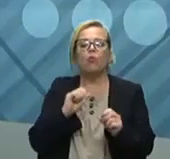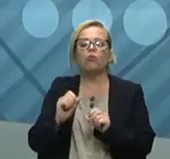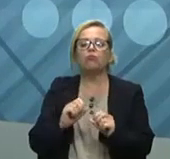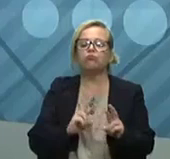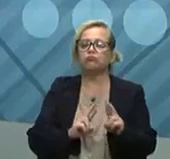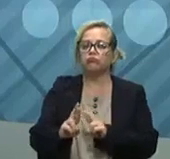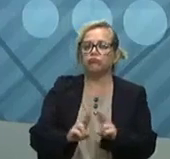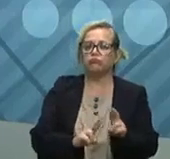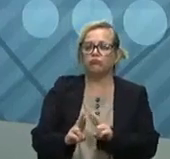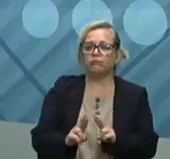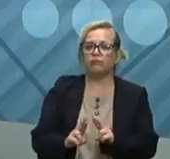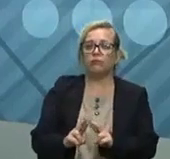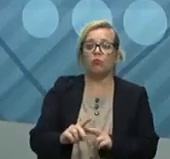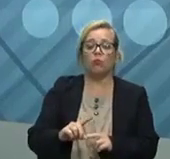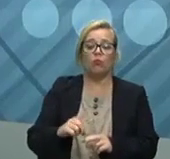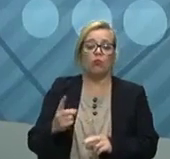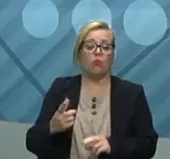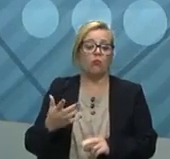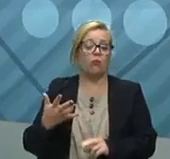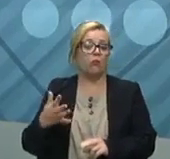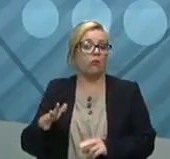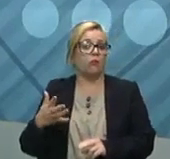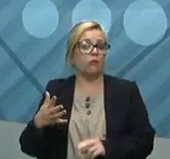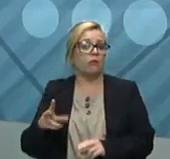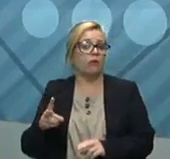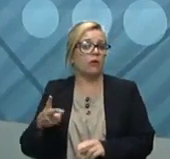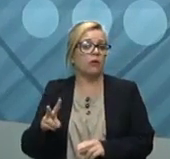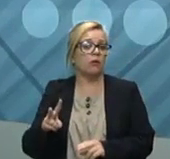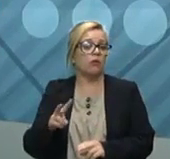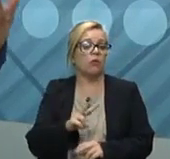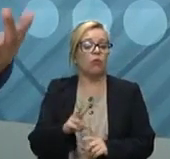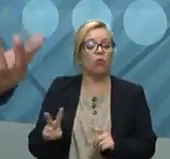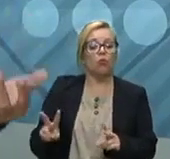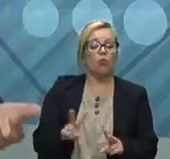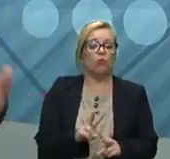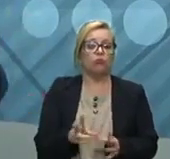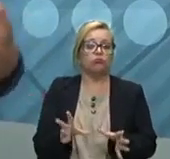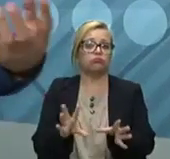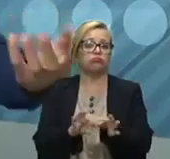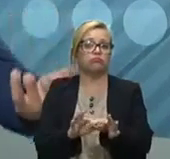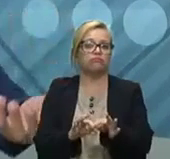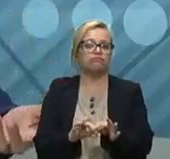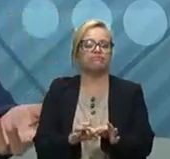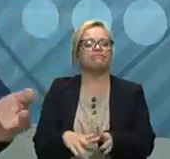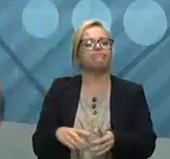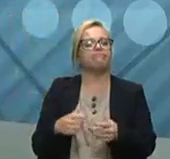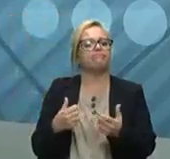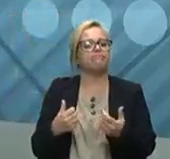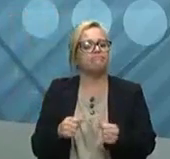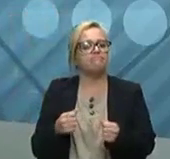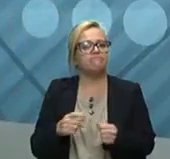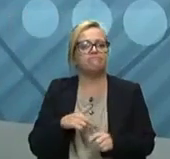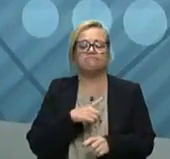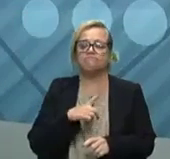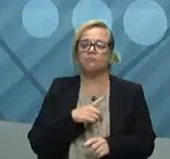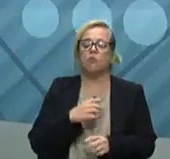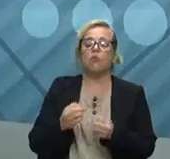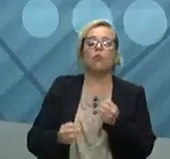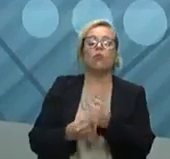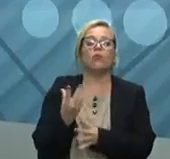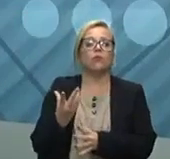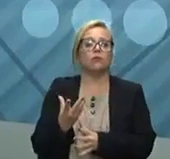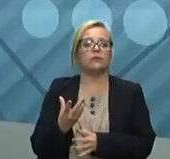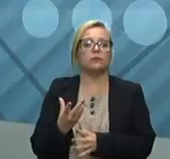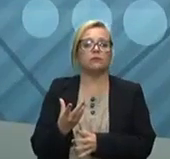relação entre uma variável e a outra, o quanto que de uma está relacionada à outra, se deve à outra e quanto se deve